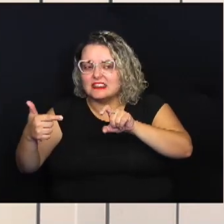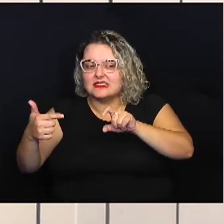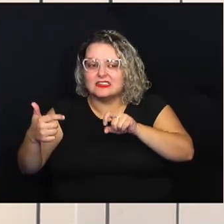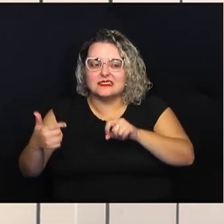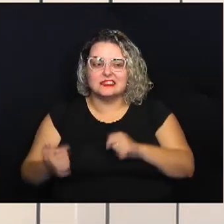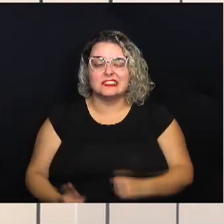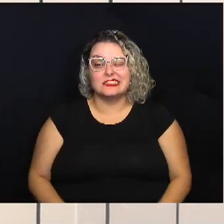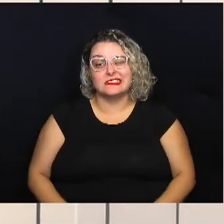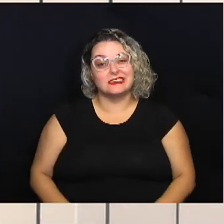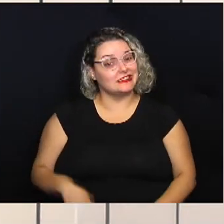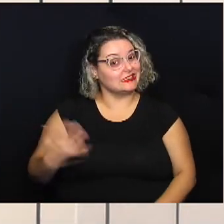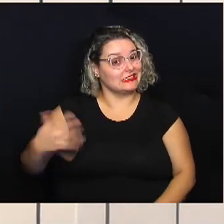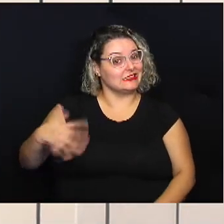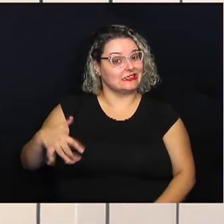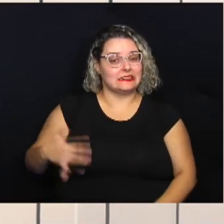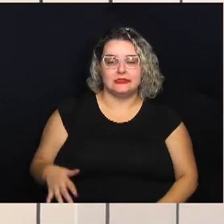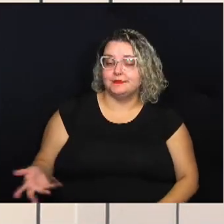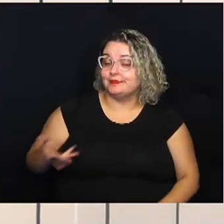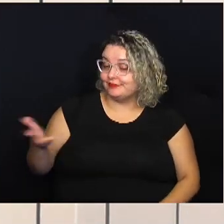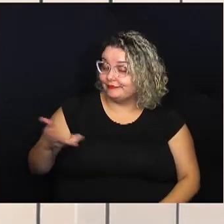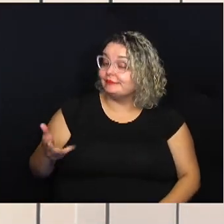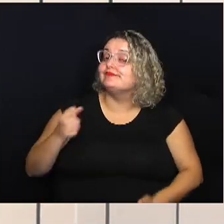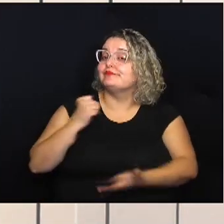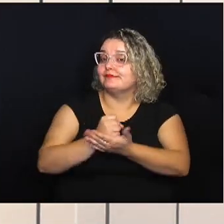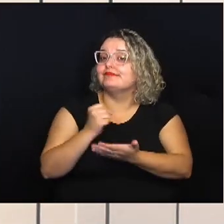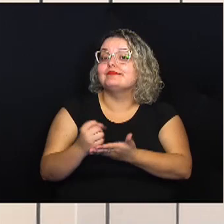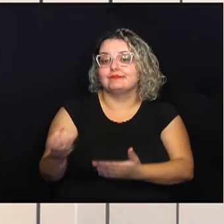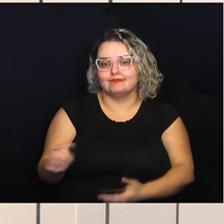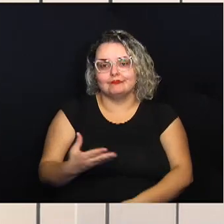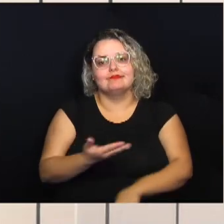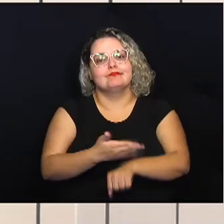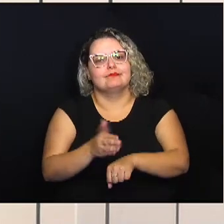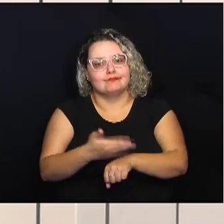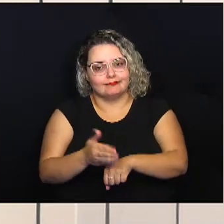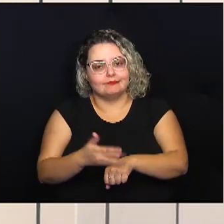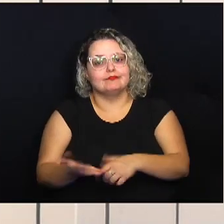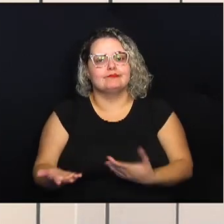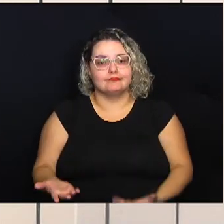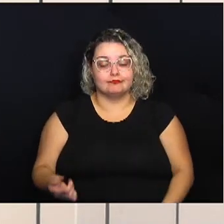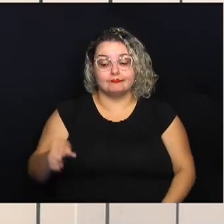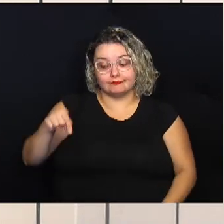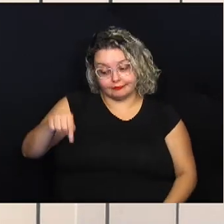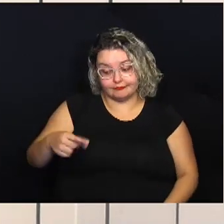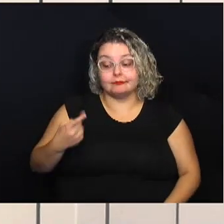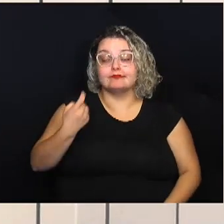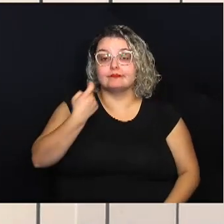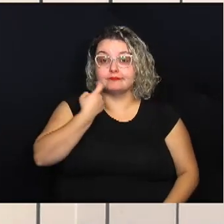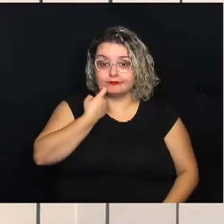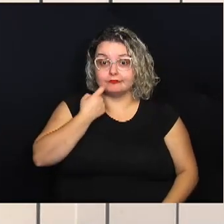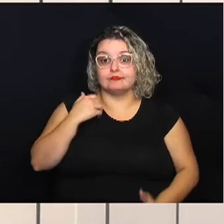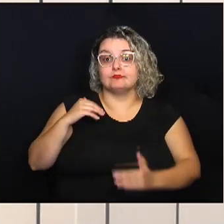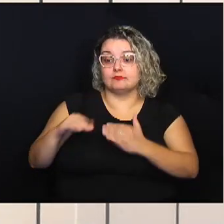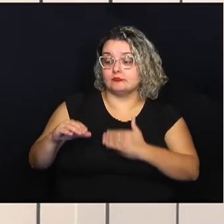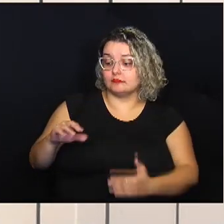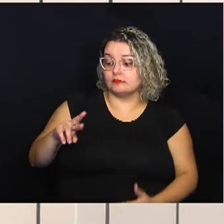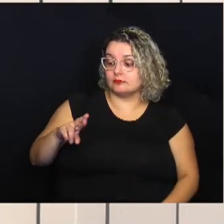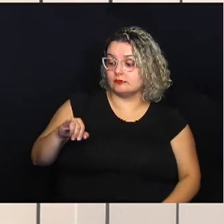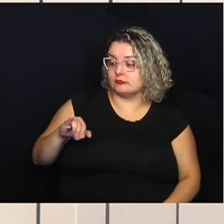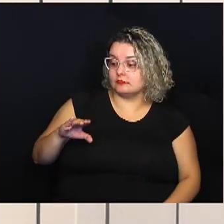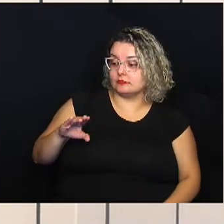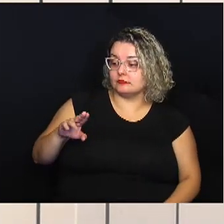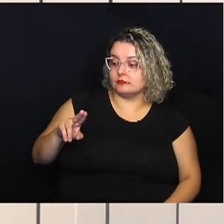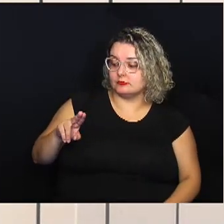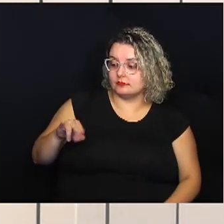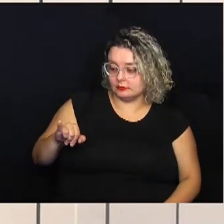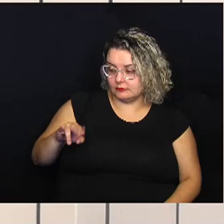contra o tempo, né, a diretoria, para poder contratar um treinador. A equipe joga nesta sexta-feira contra o Criciúma, no estádio